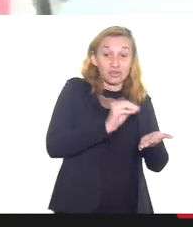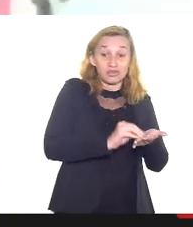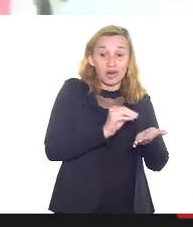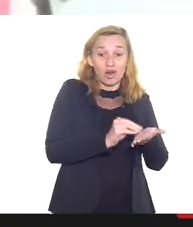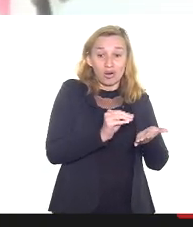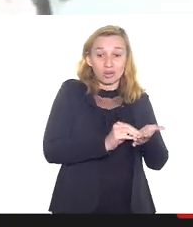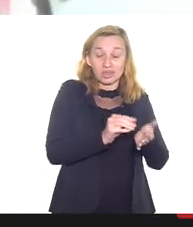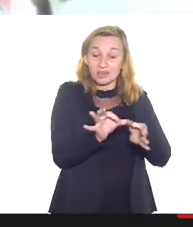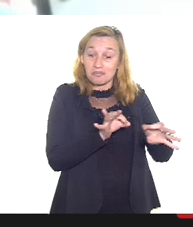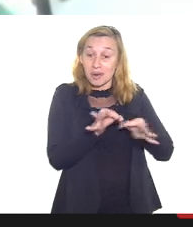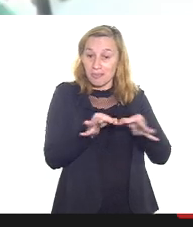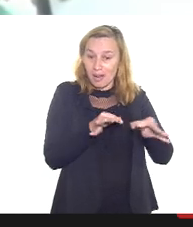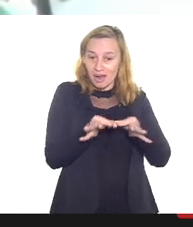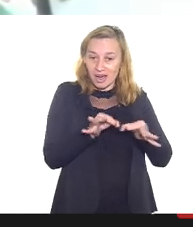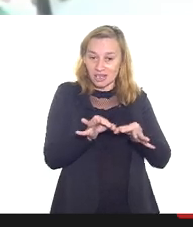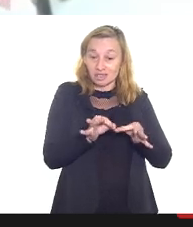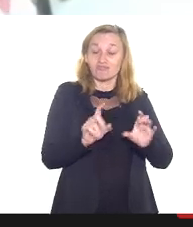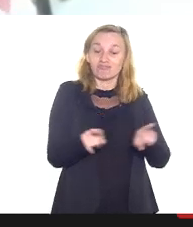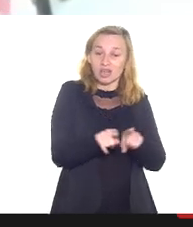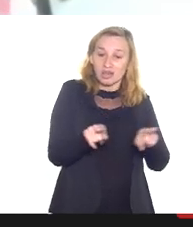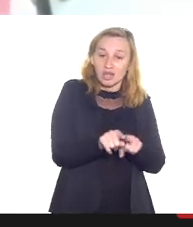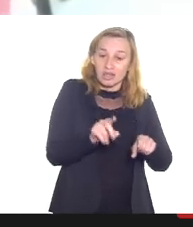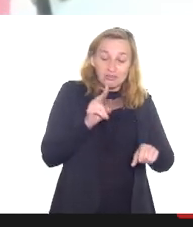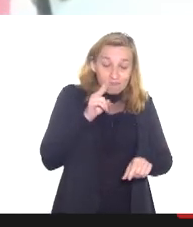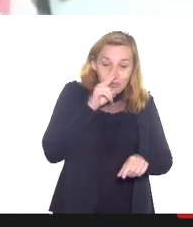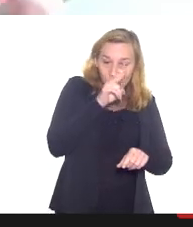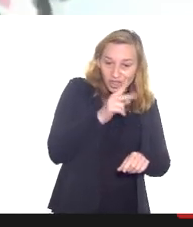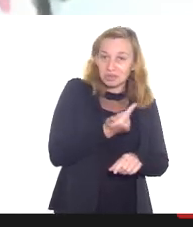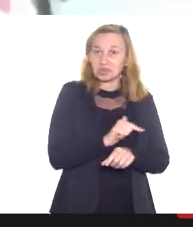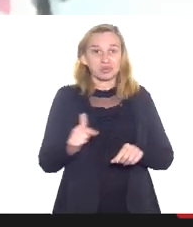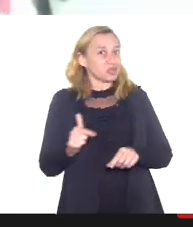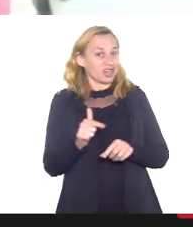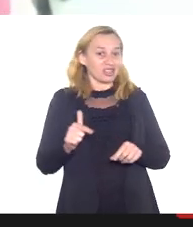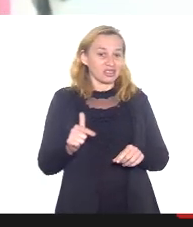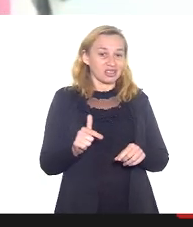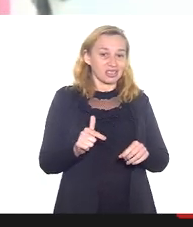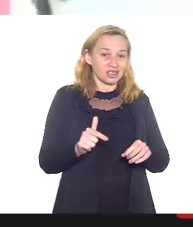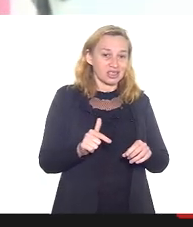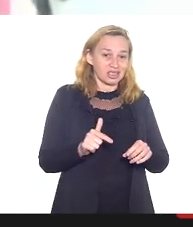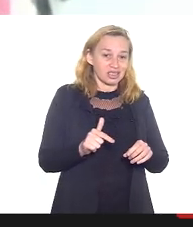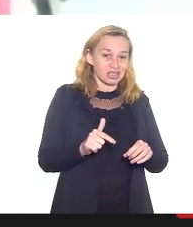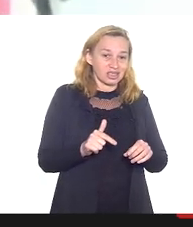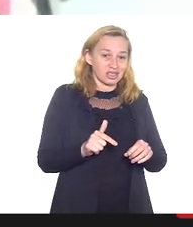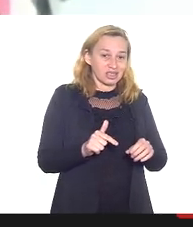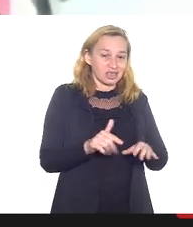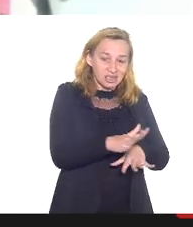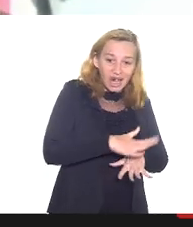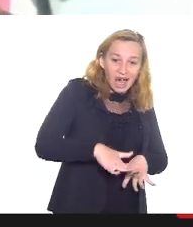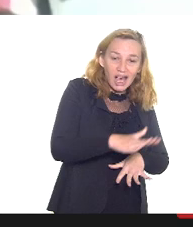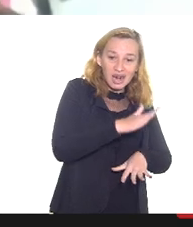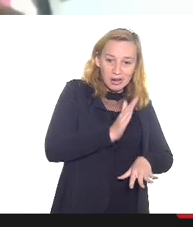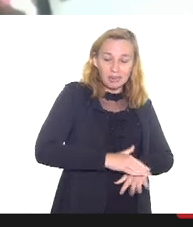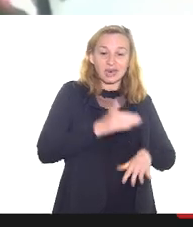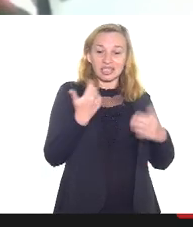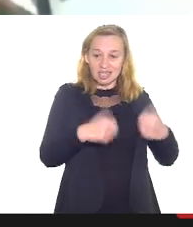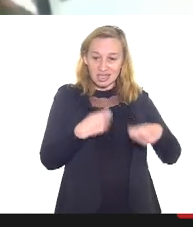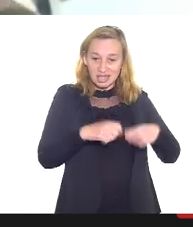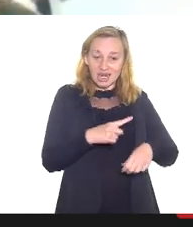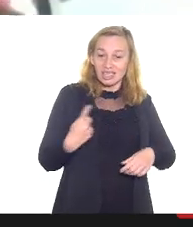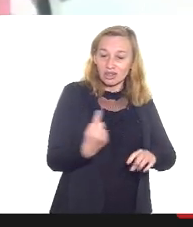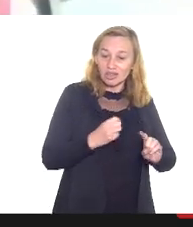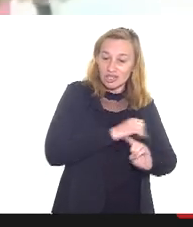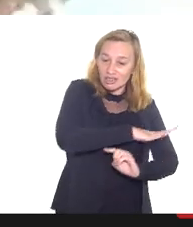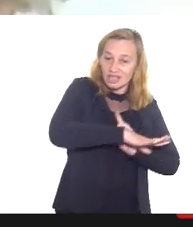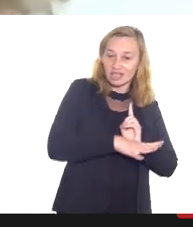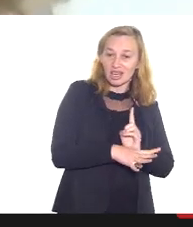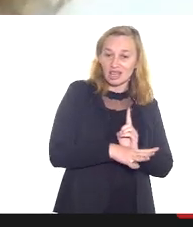e de fortalecimento das classes mais favorecidas da nossa